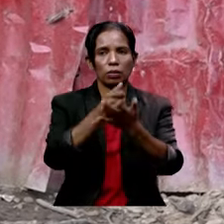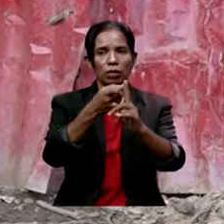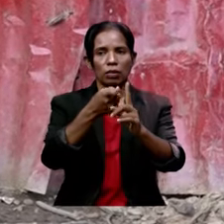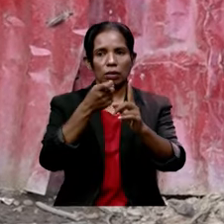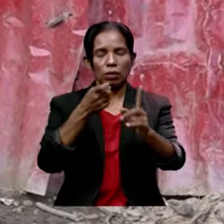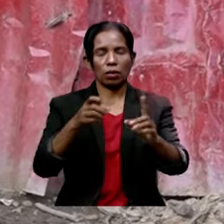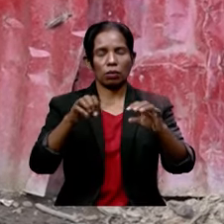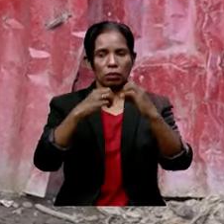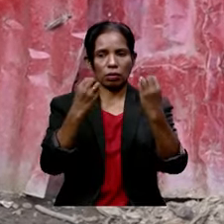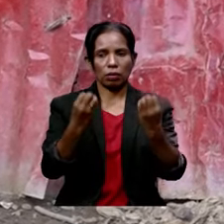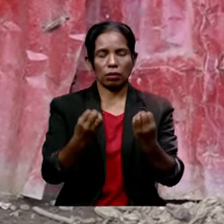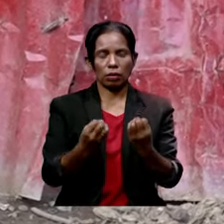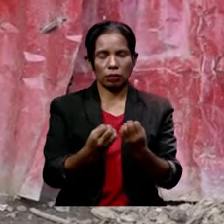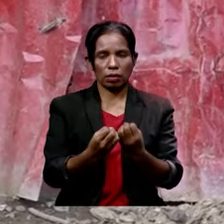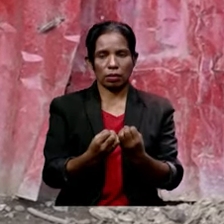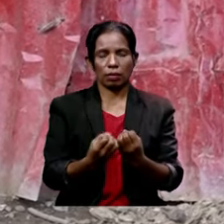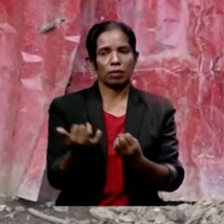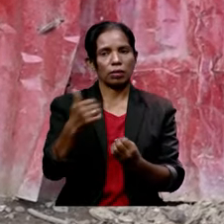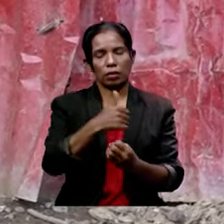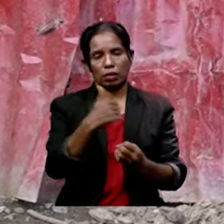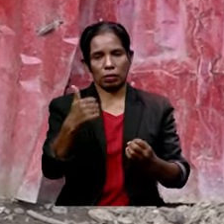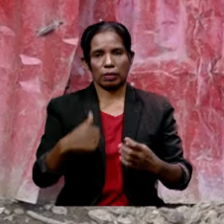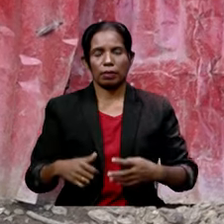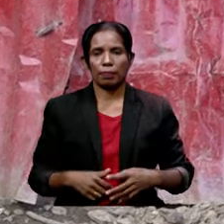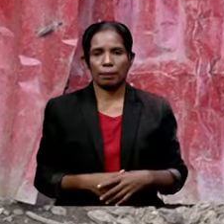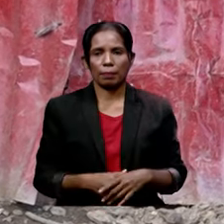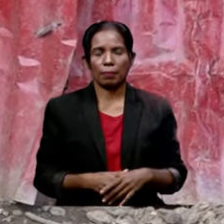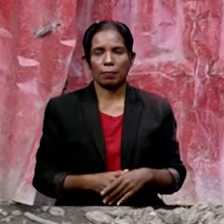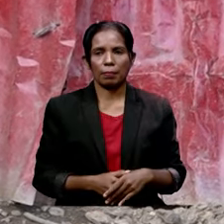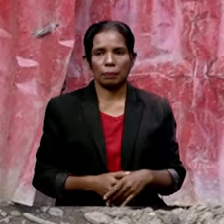husi organização não governamental balo.